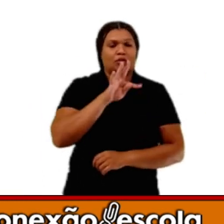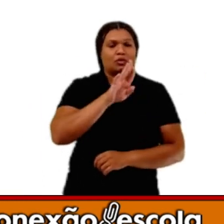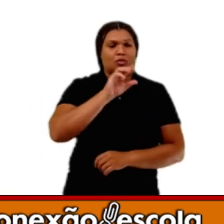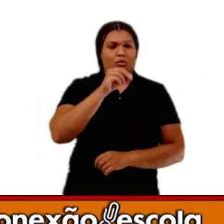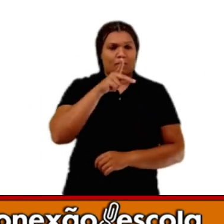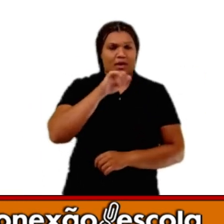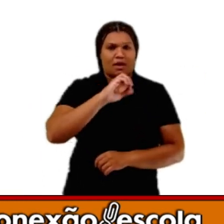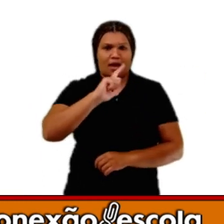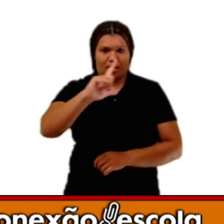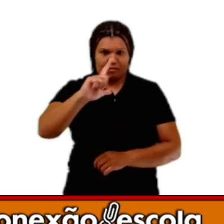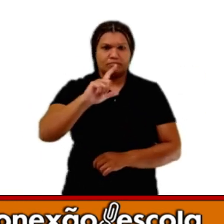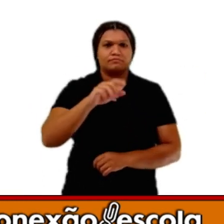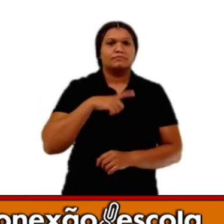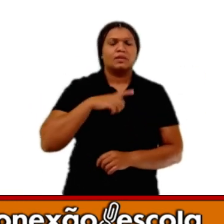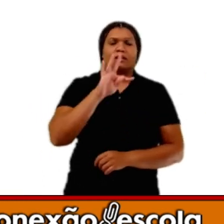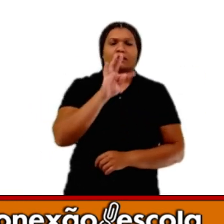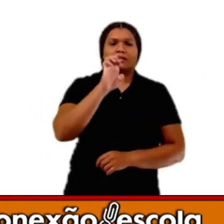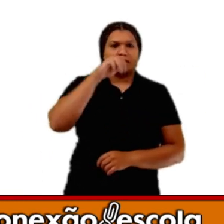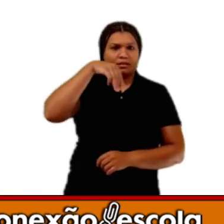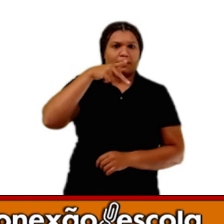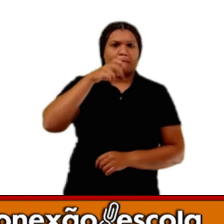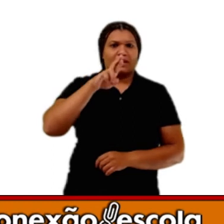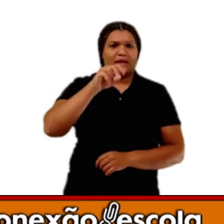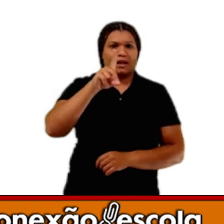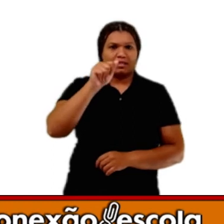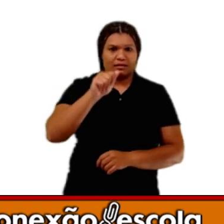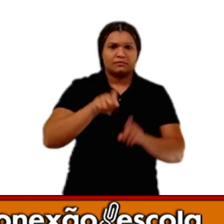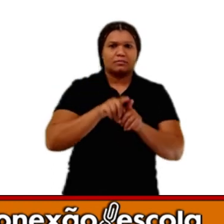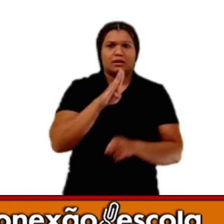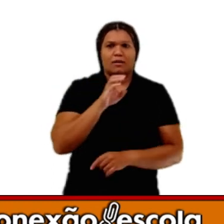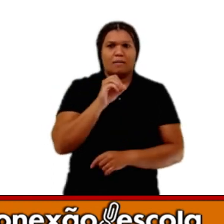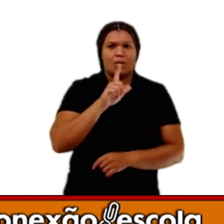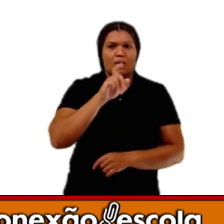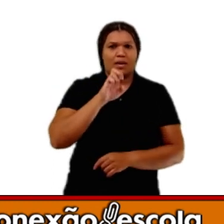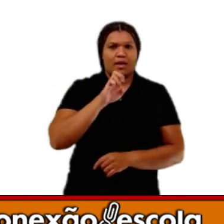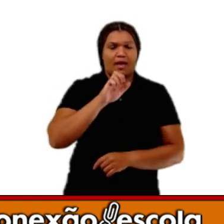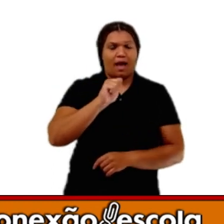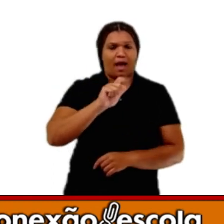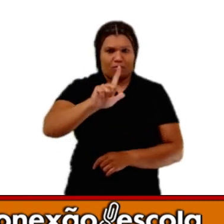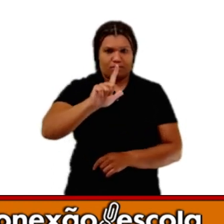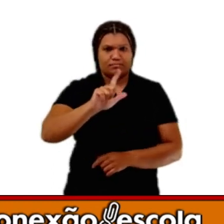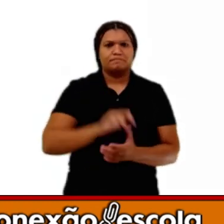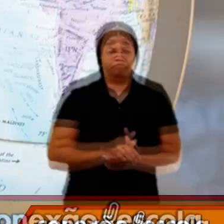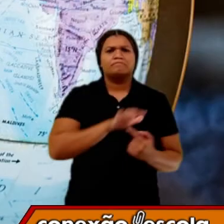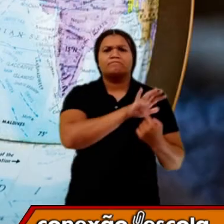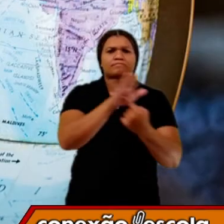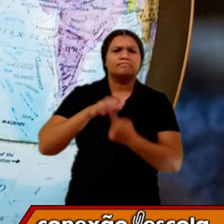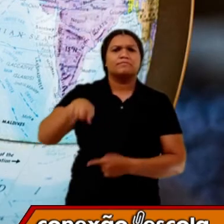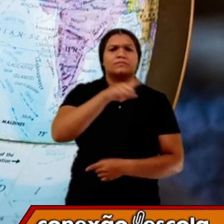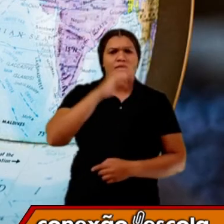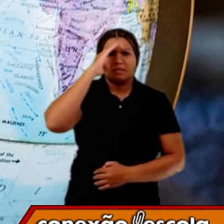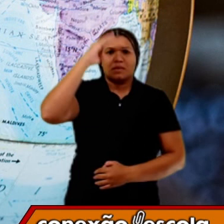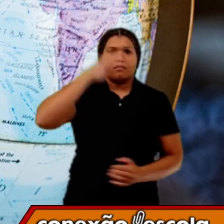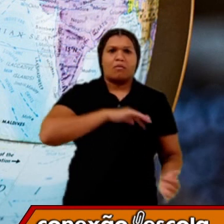florestas boreais, ou a taiga, tranquilo? Meus amigos, apresentado para vocês então os principais biomas